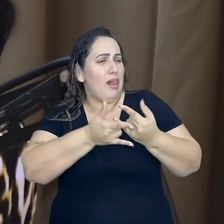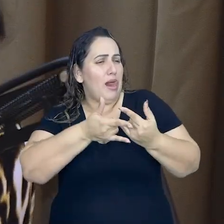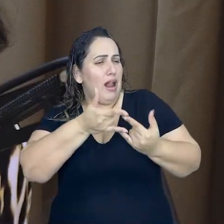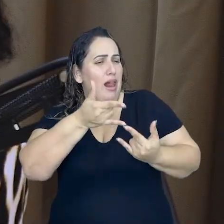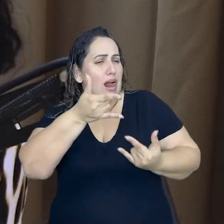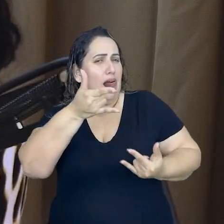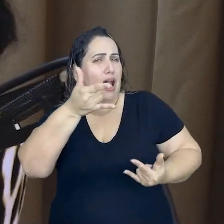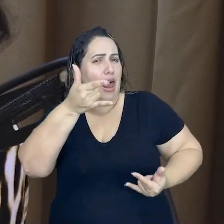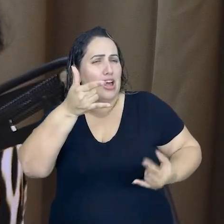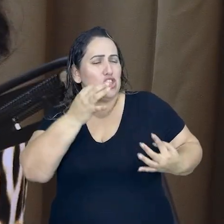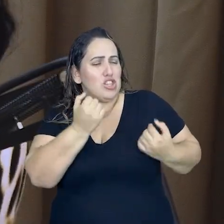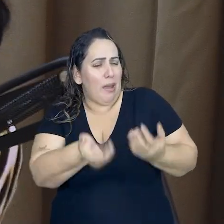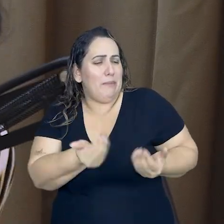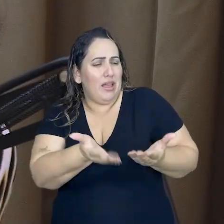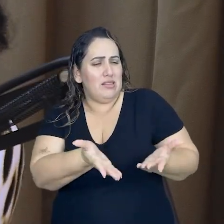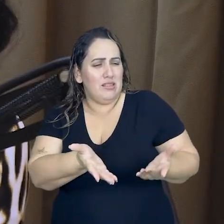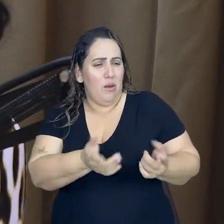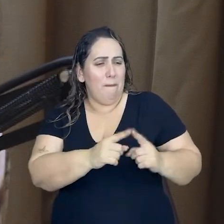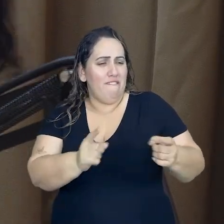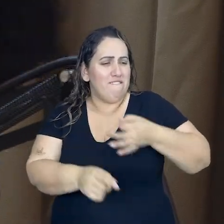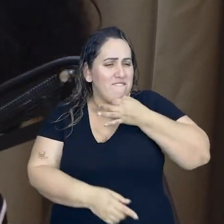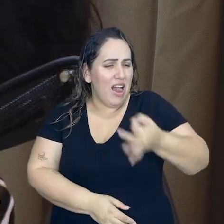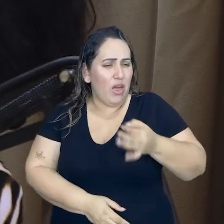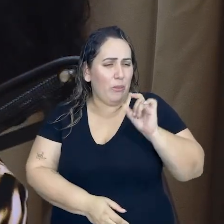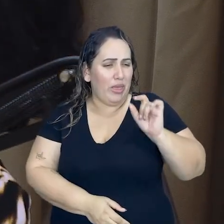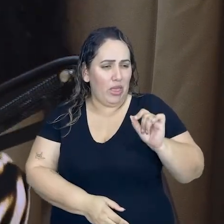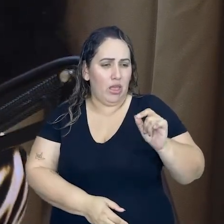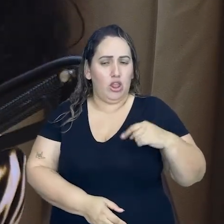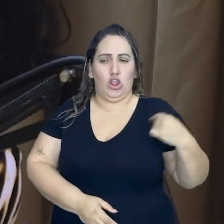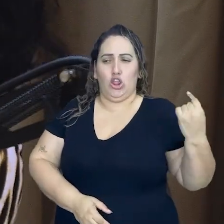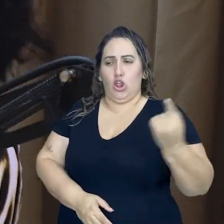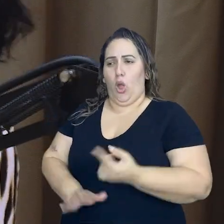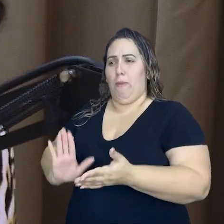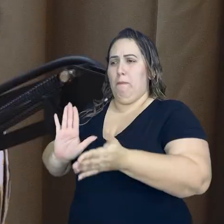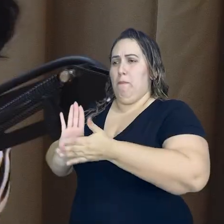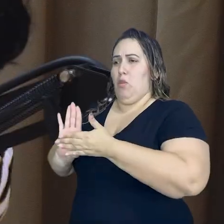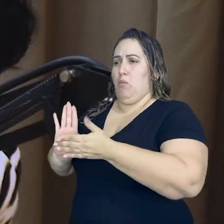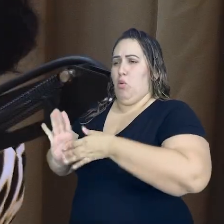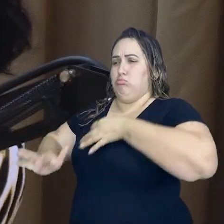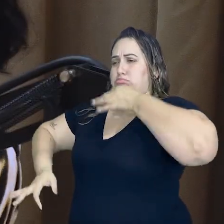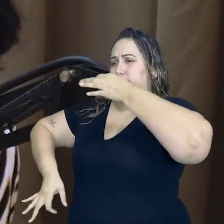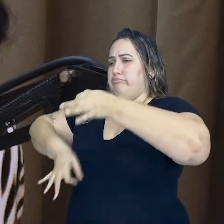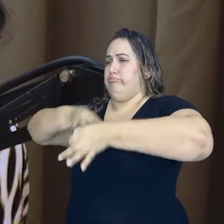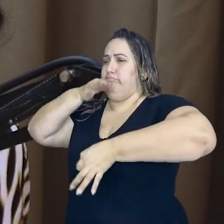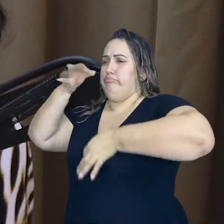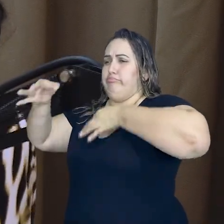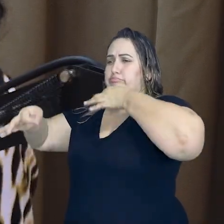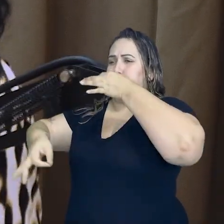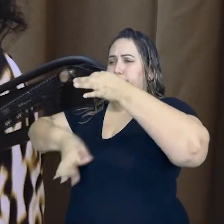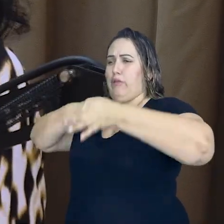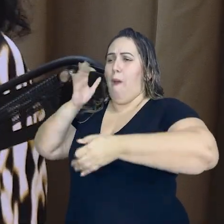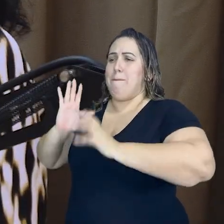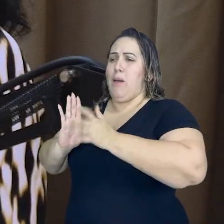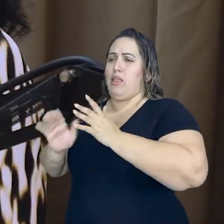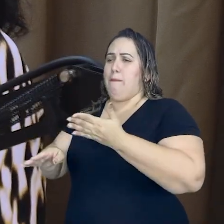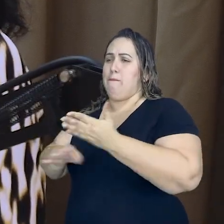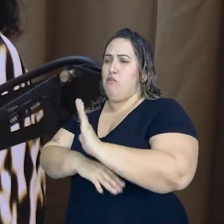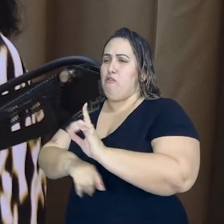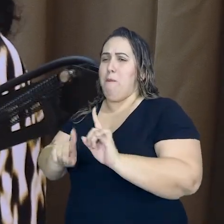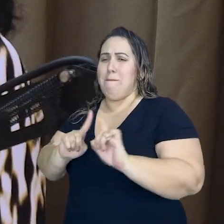sugerindo, que o partido, sugerindo uma desaprovação ou uma aprovação com ressalvas em função disso ou daquilo,